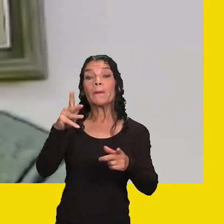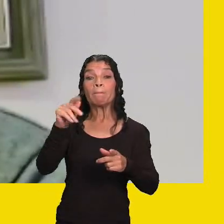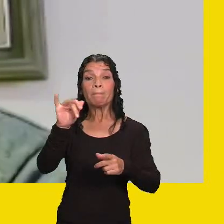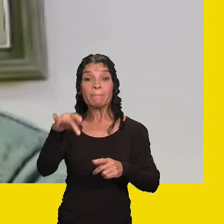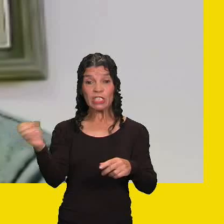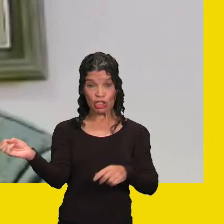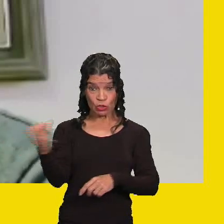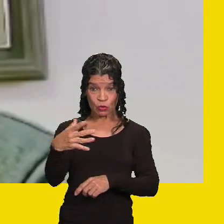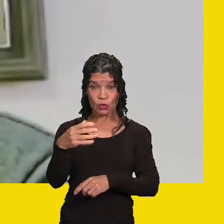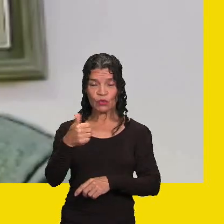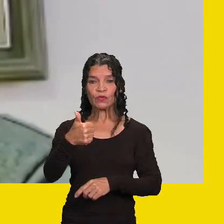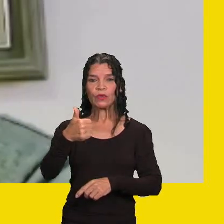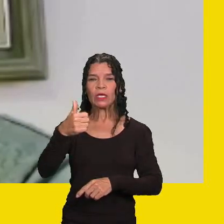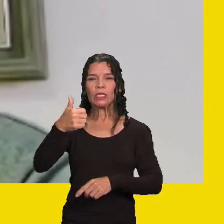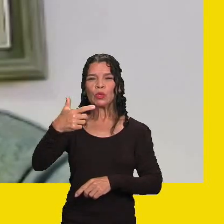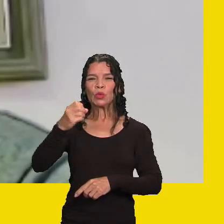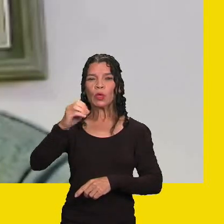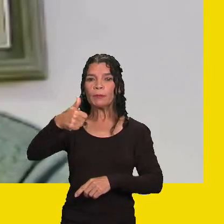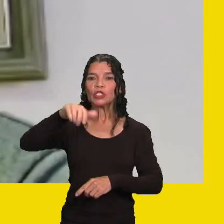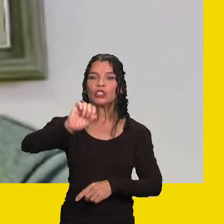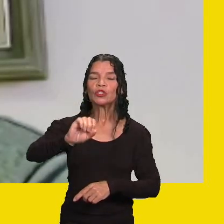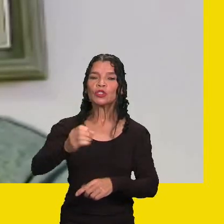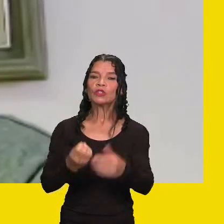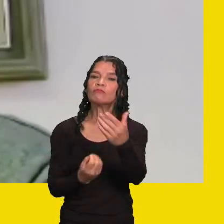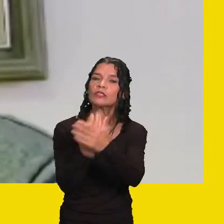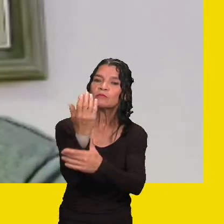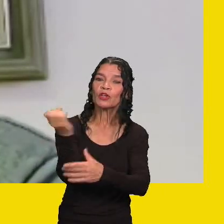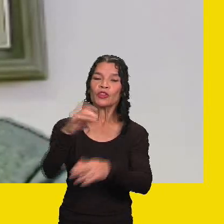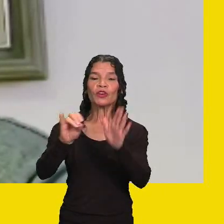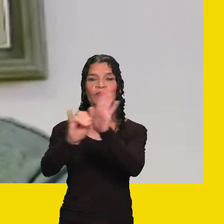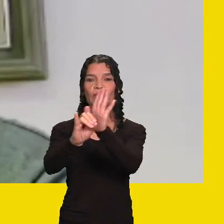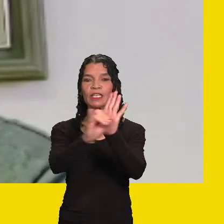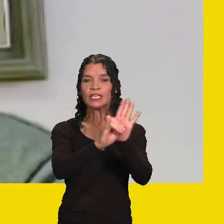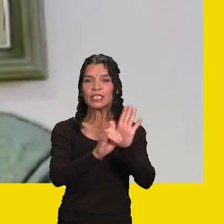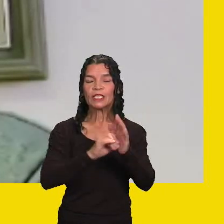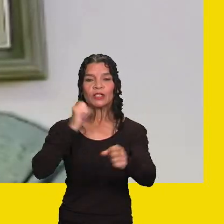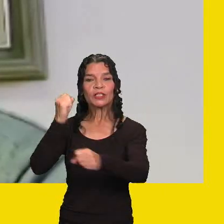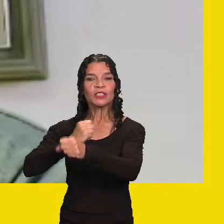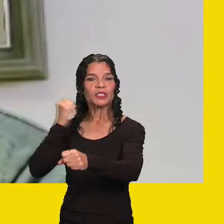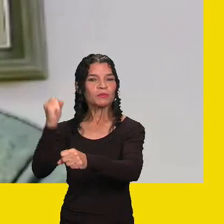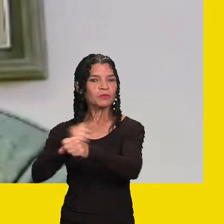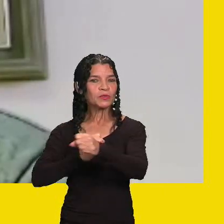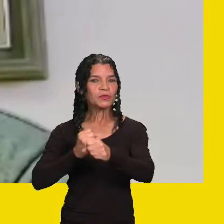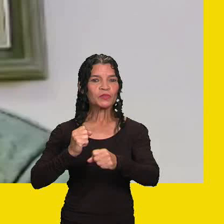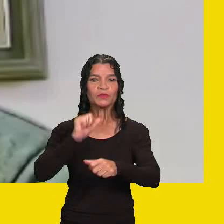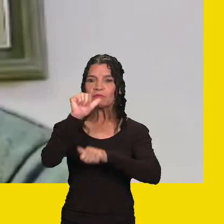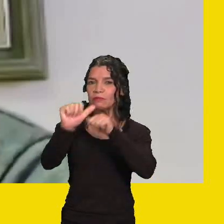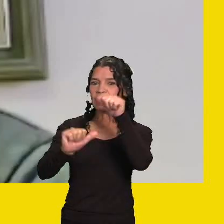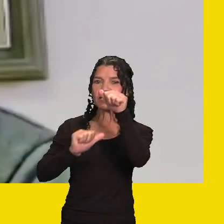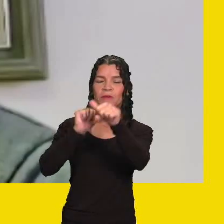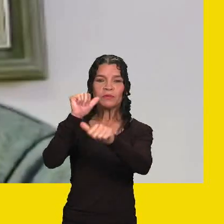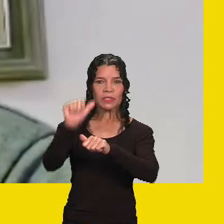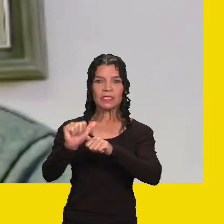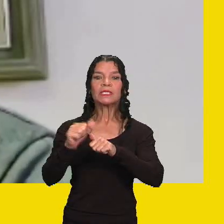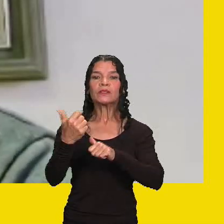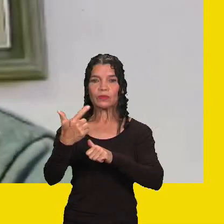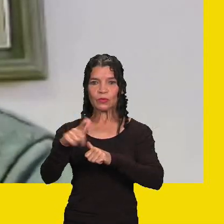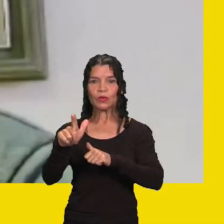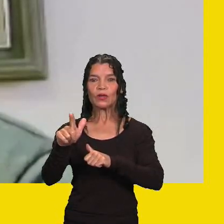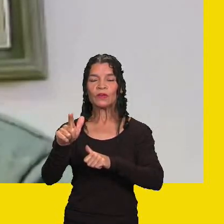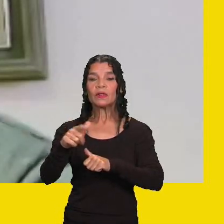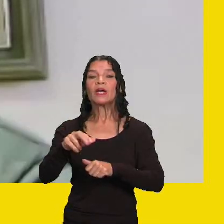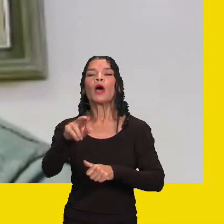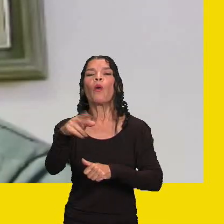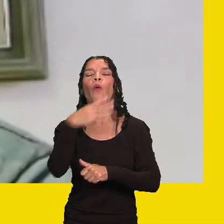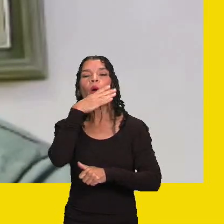né, 2019, a gente está criando as nossas identidades, reconstruindo e construindo, como diz... Né, Paulo Freire,